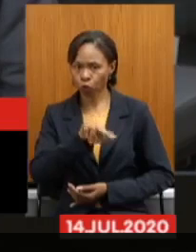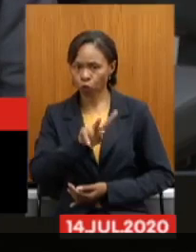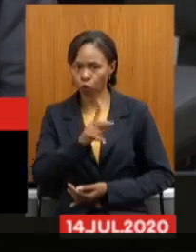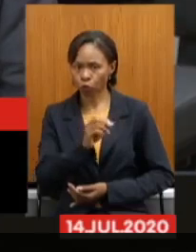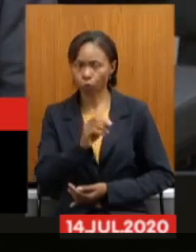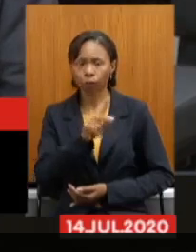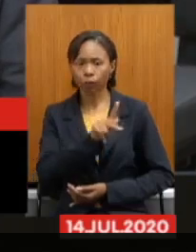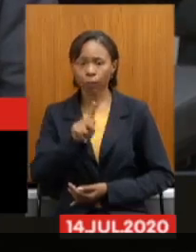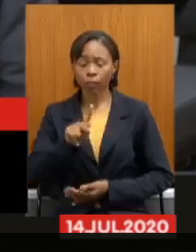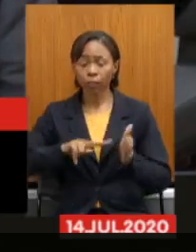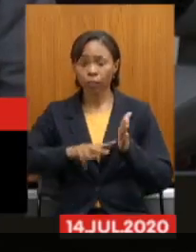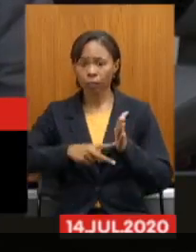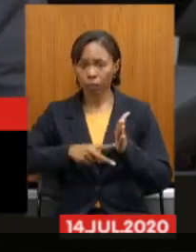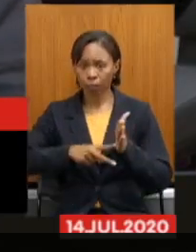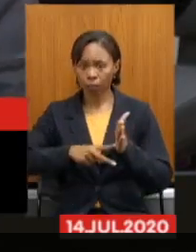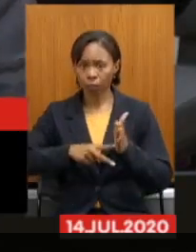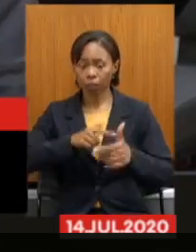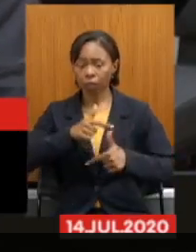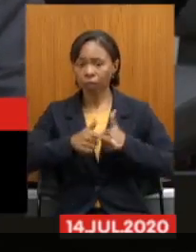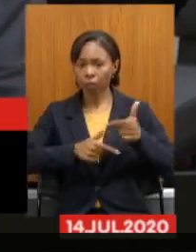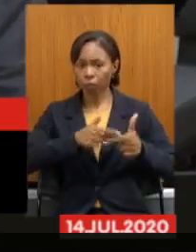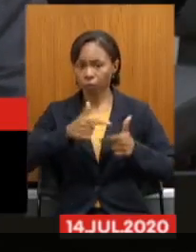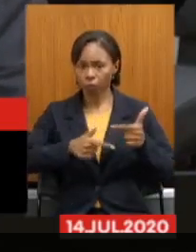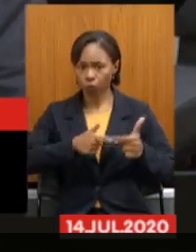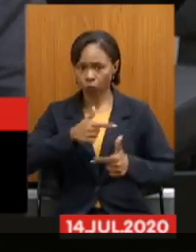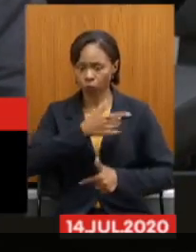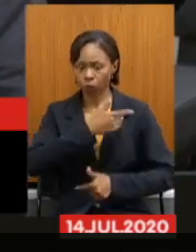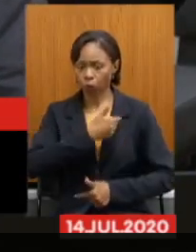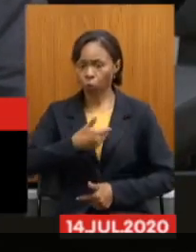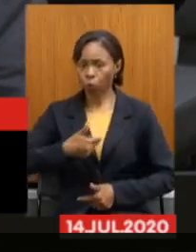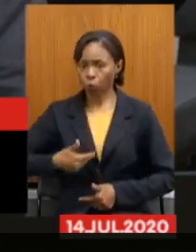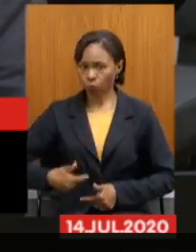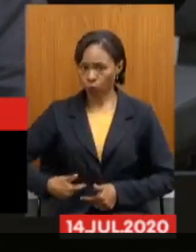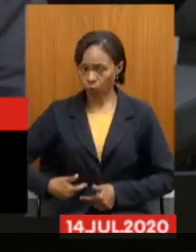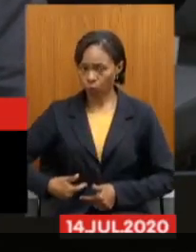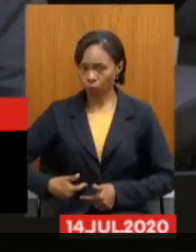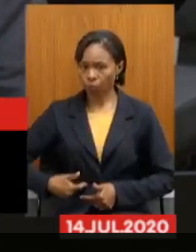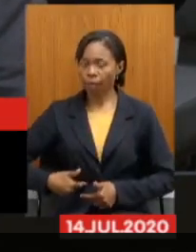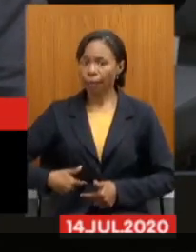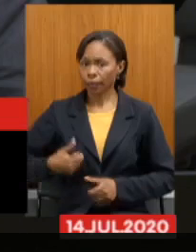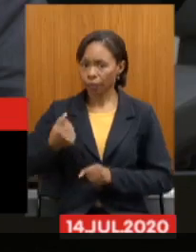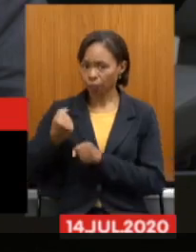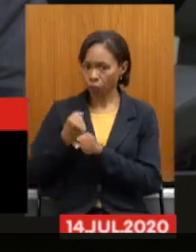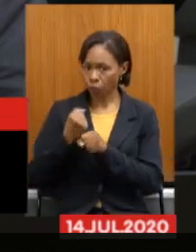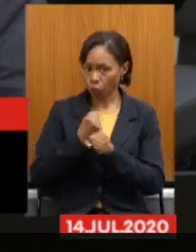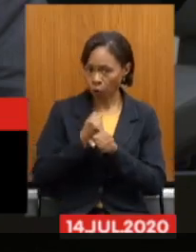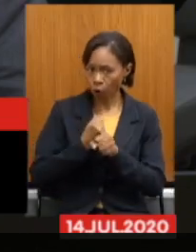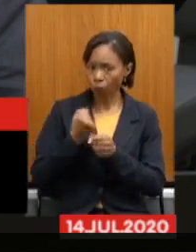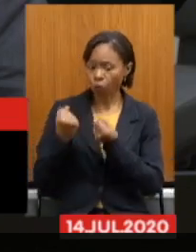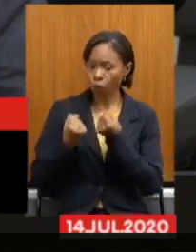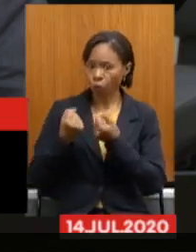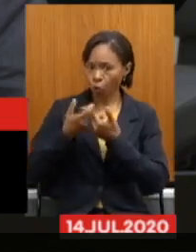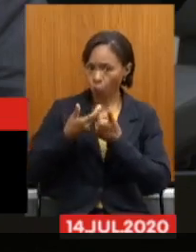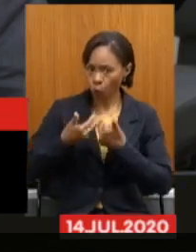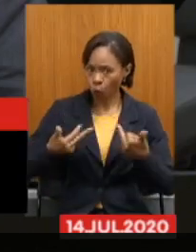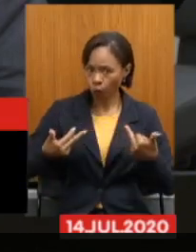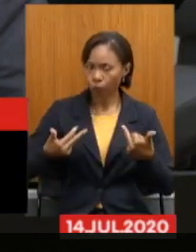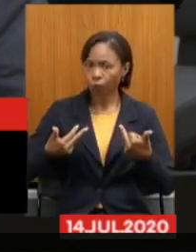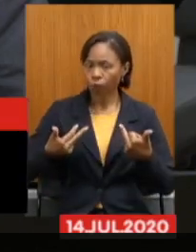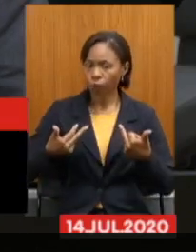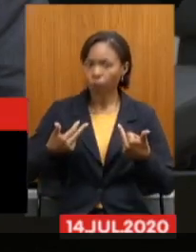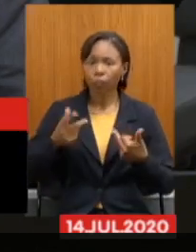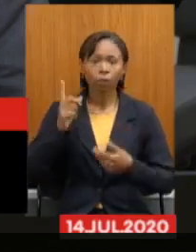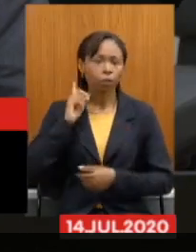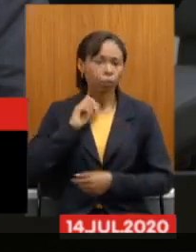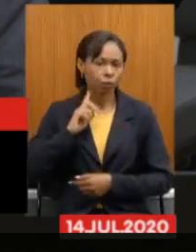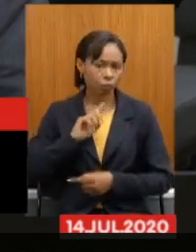dos Trabalhadores Públicos em Transportes e Obras Públicas do Estado de Minas Gerais,